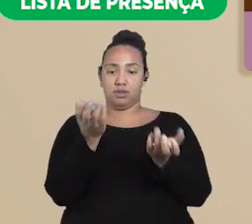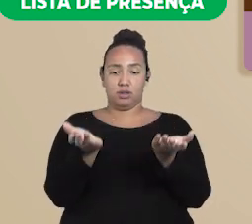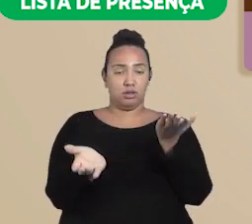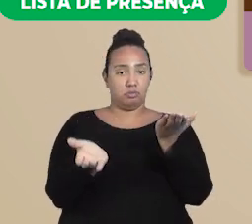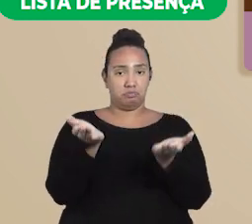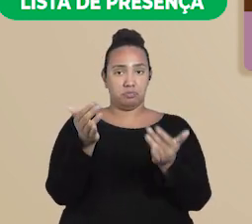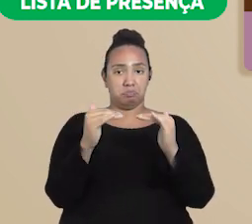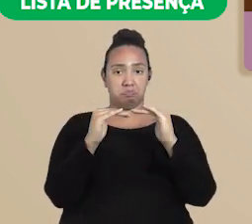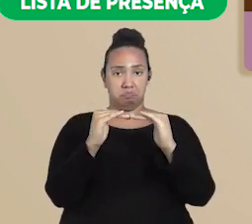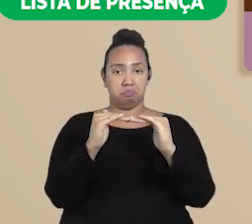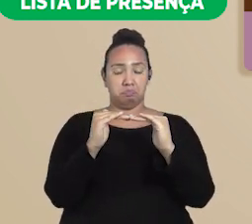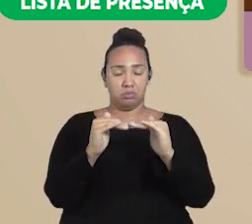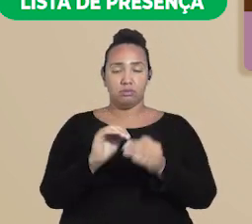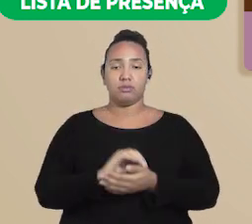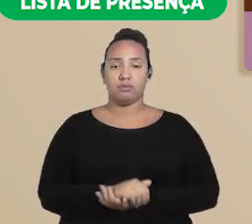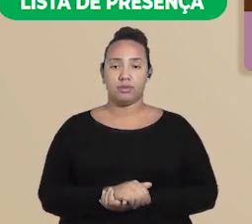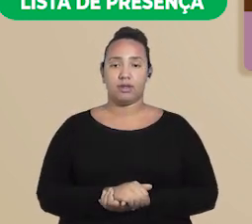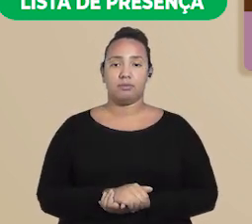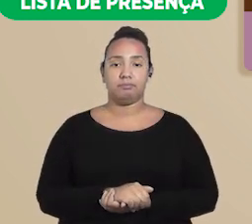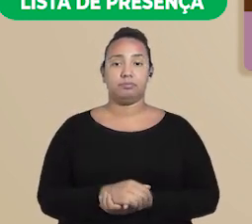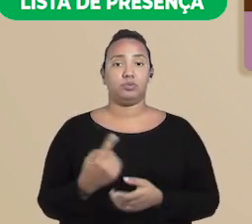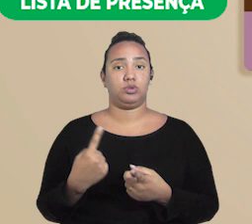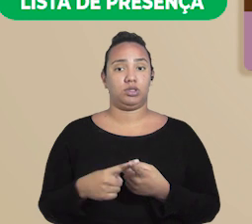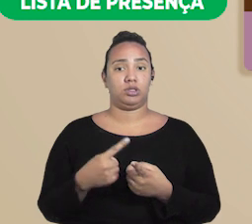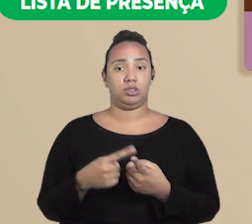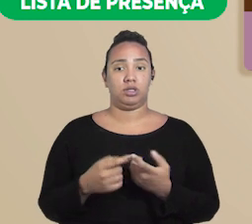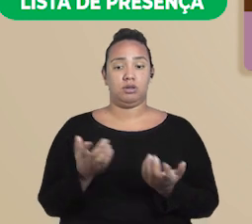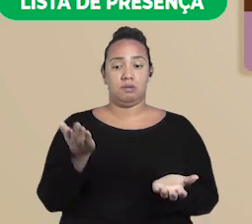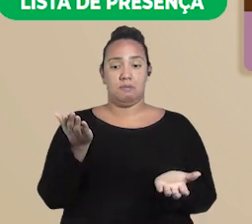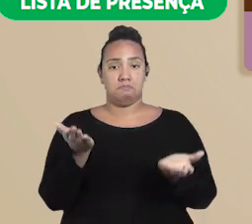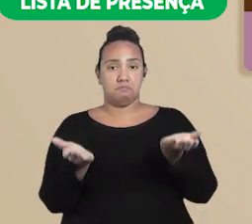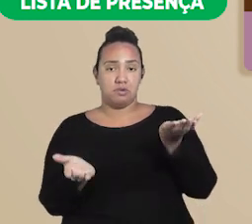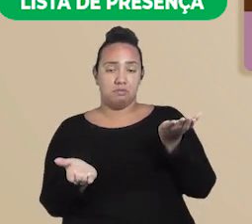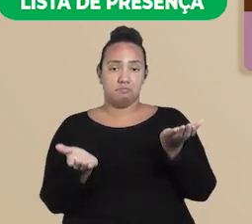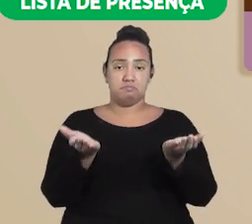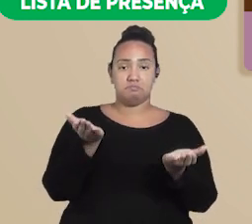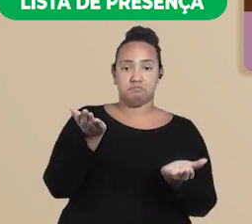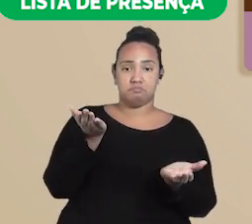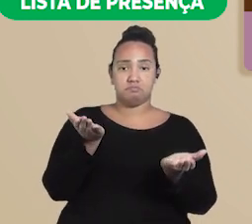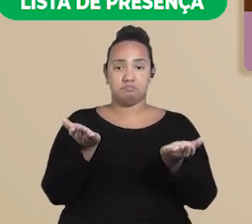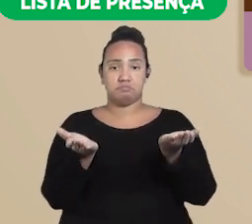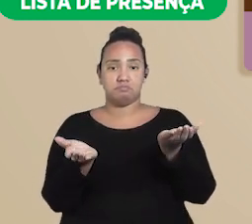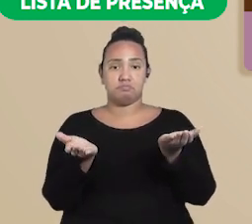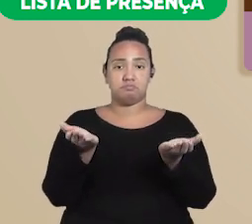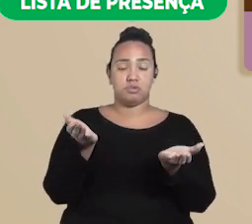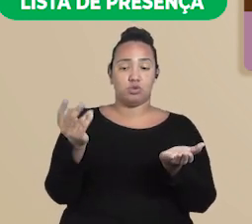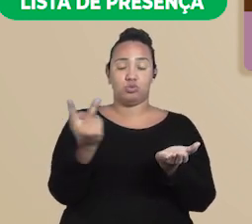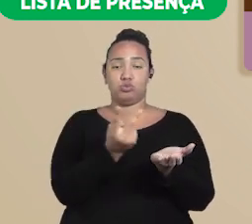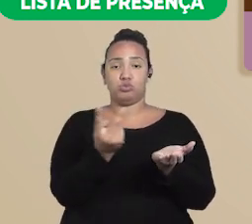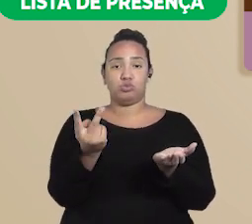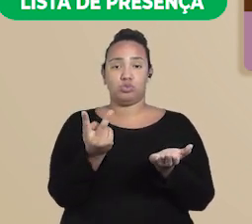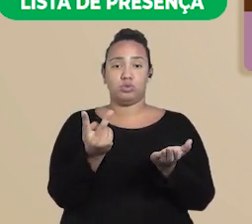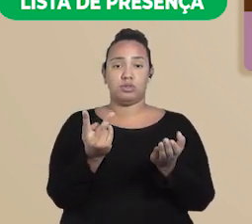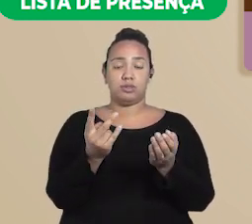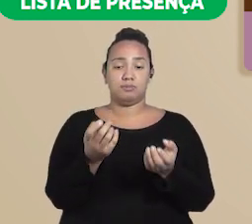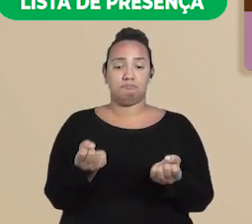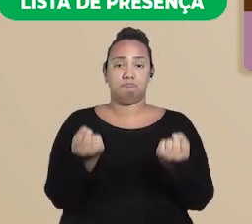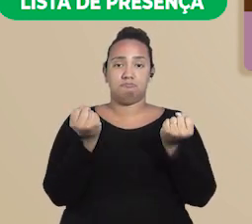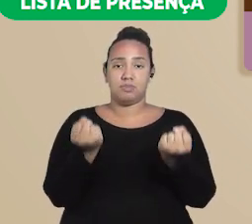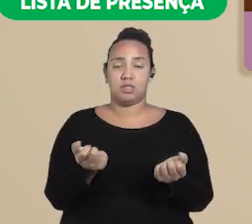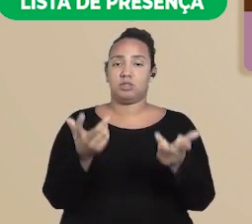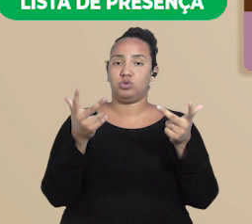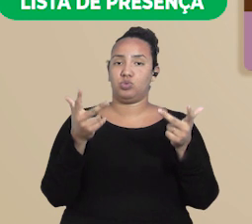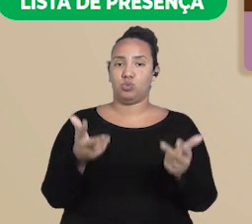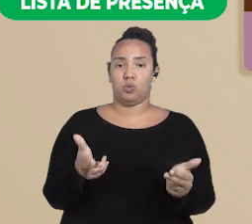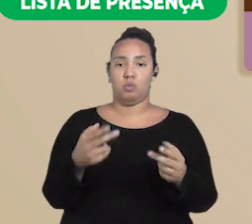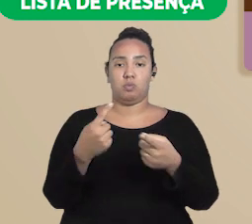Perceba que elas estão em equilíbrio, ou seja, a balança tanto do lado direito quanto do lado esquerdo tem pesos